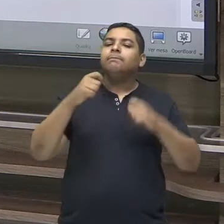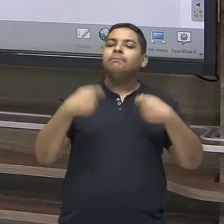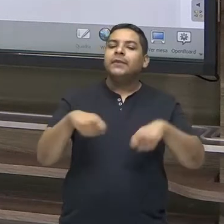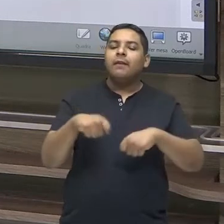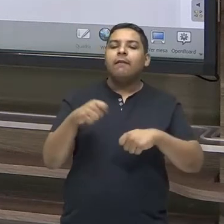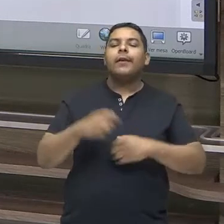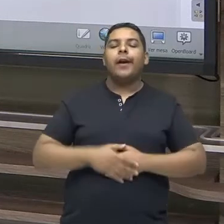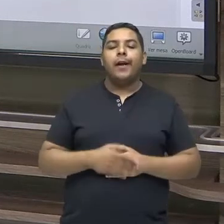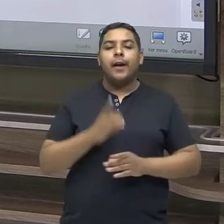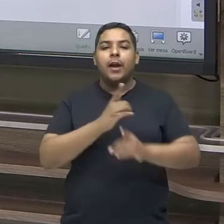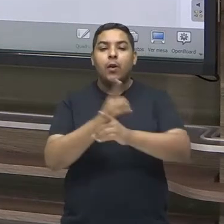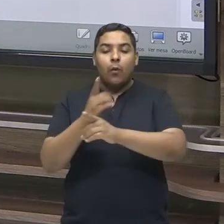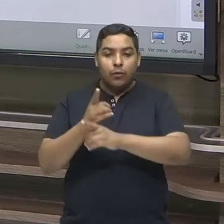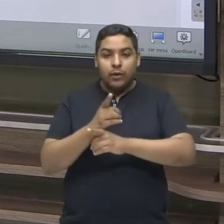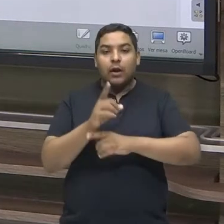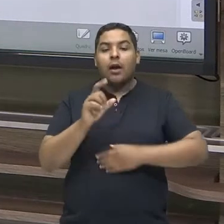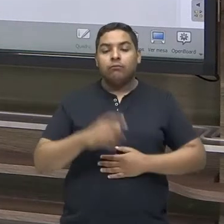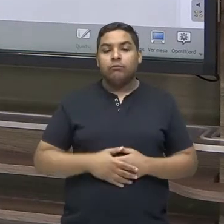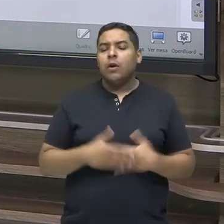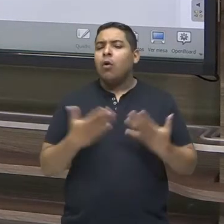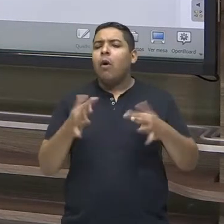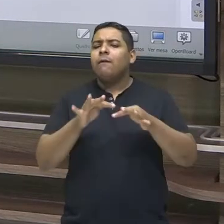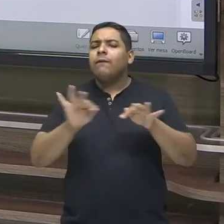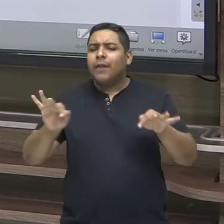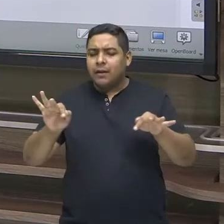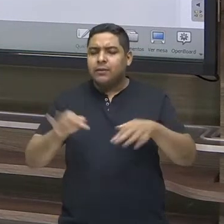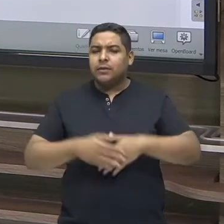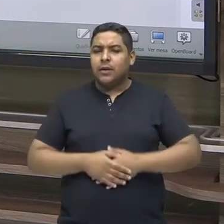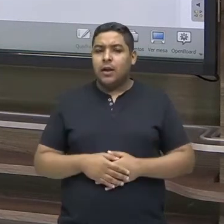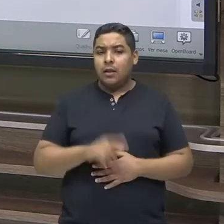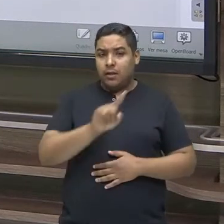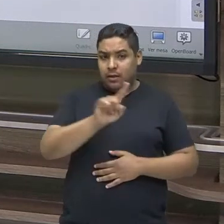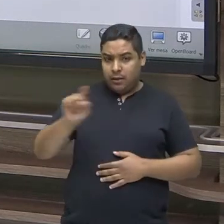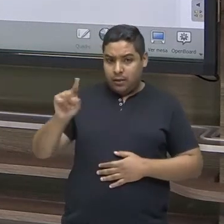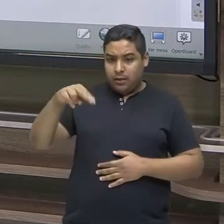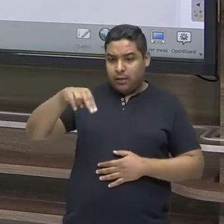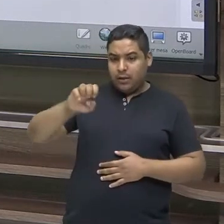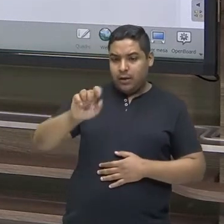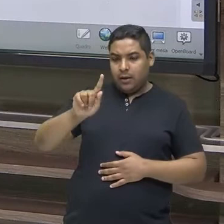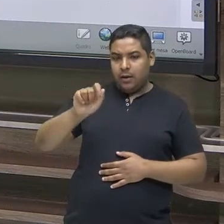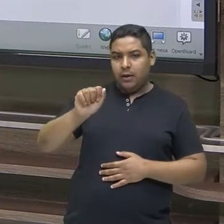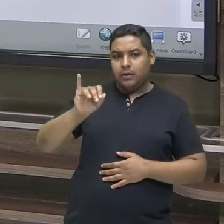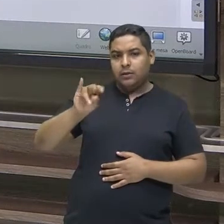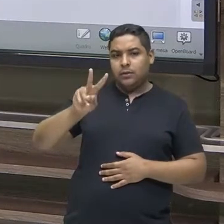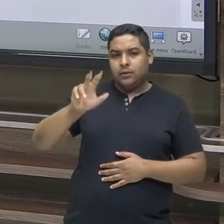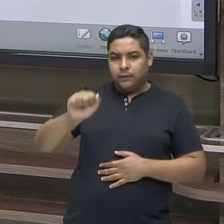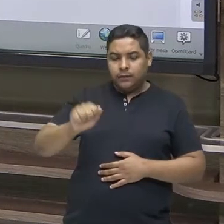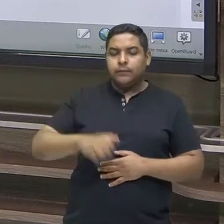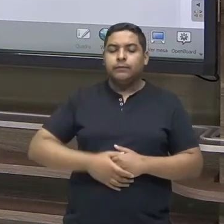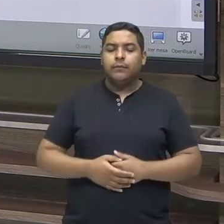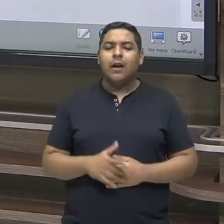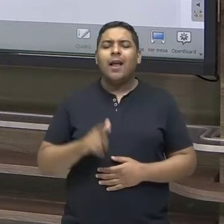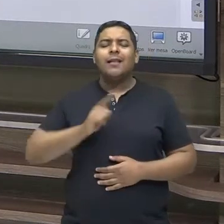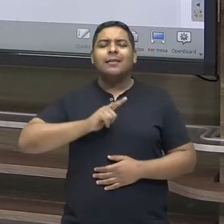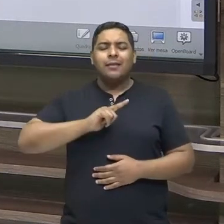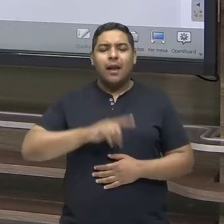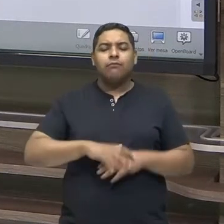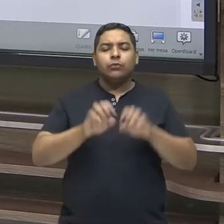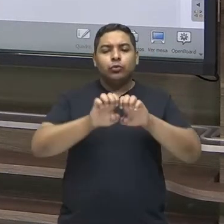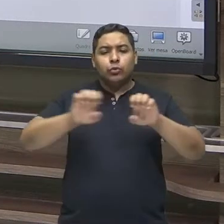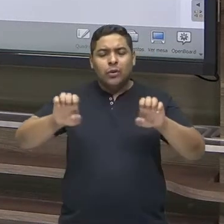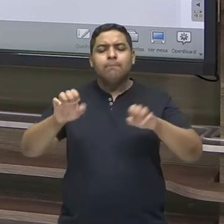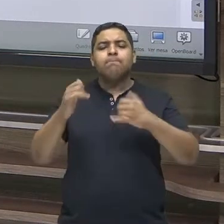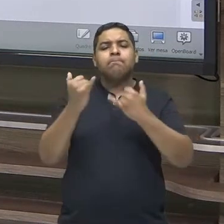forma negativa. A forma negativa, então, né, só para a gente relembrar, ele tem uma estrutura parecida com a forma afirmativa.